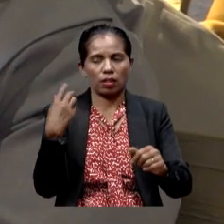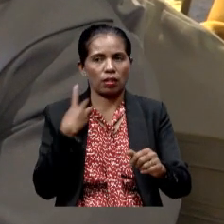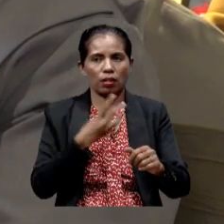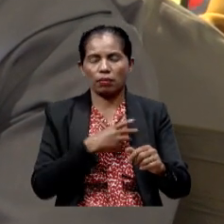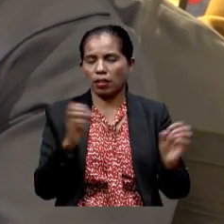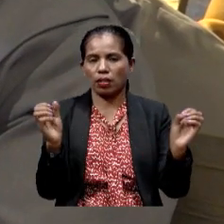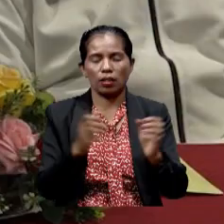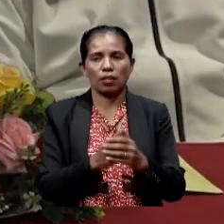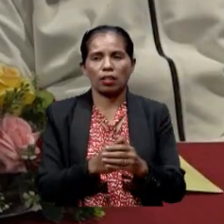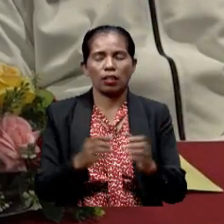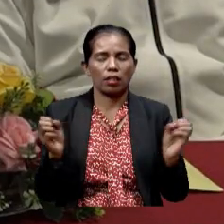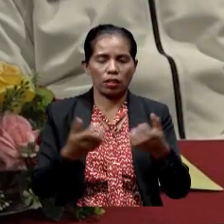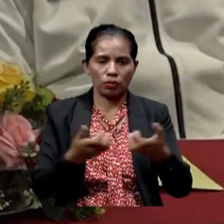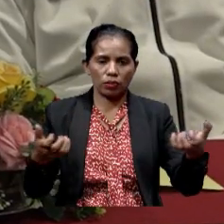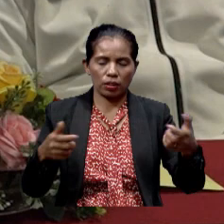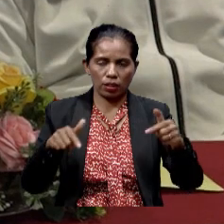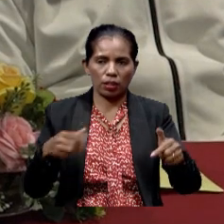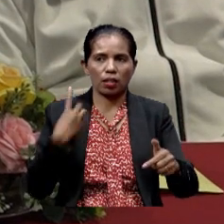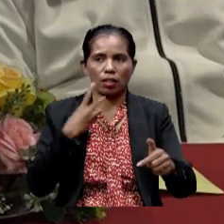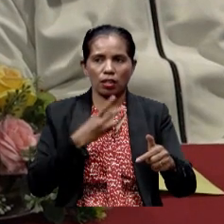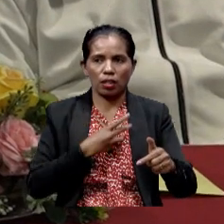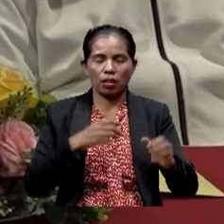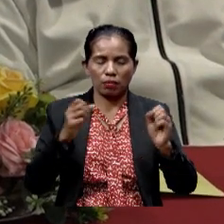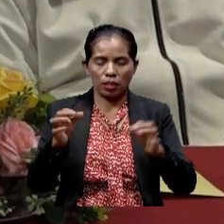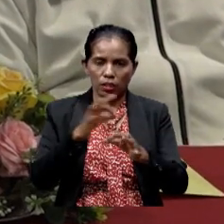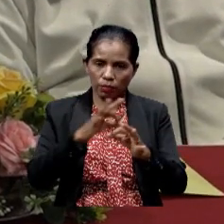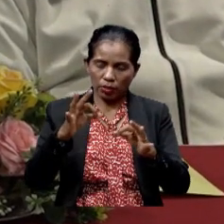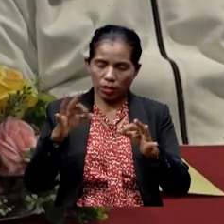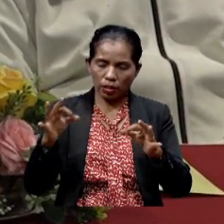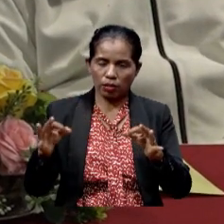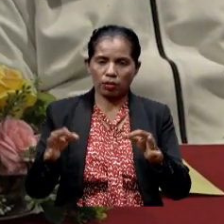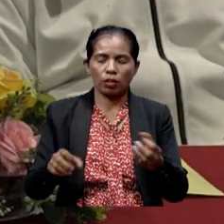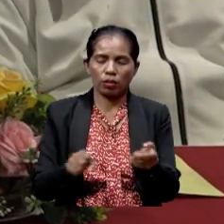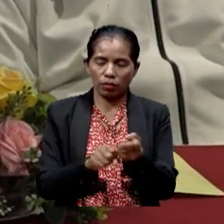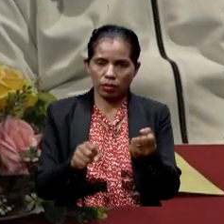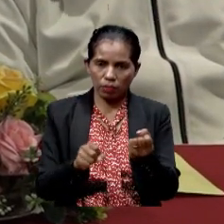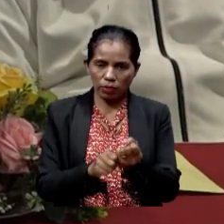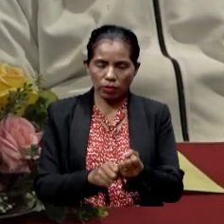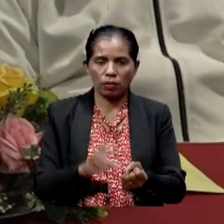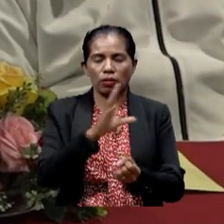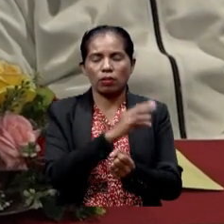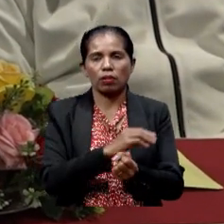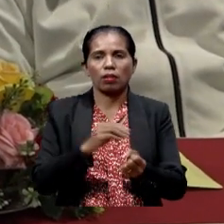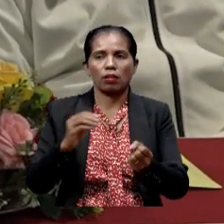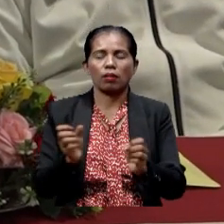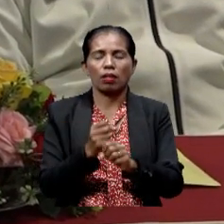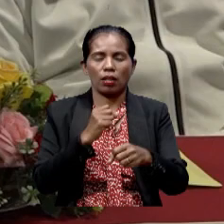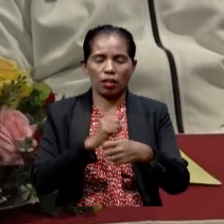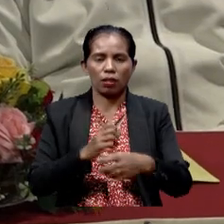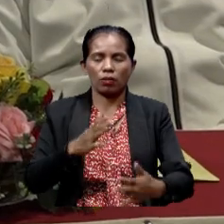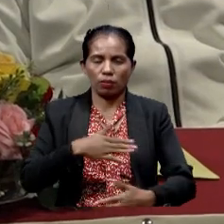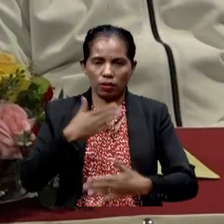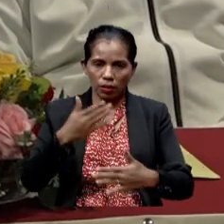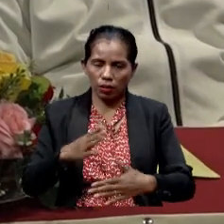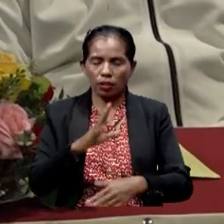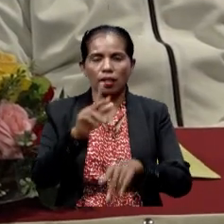lai da ne ba, la inclina ami puramente moral, espiritual. Apoio, divertimento espiritual e